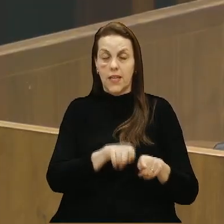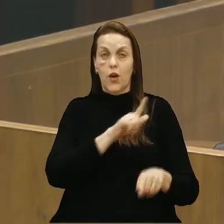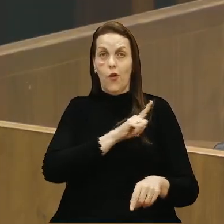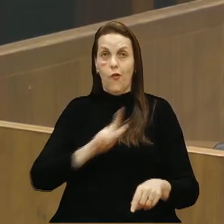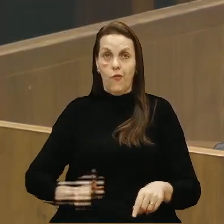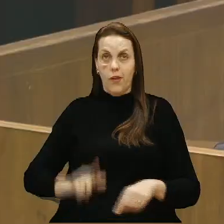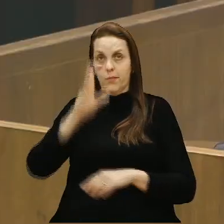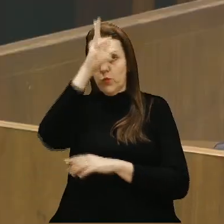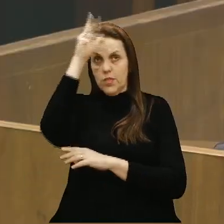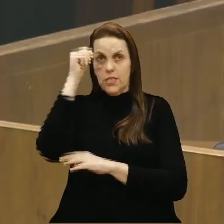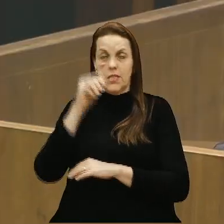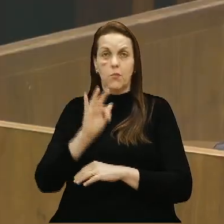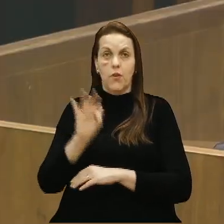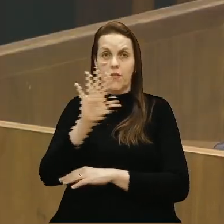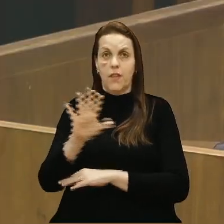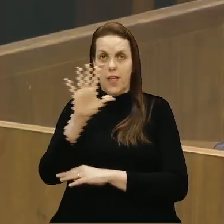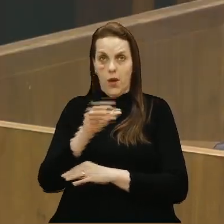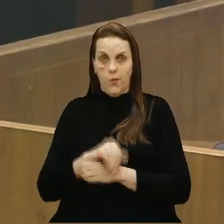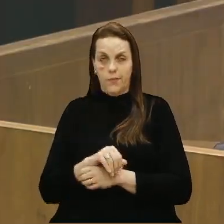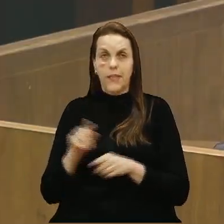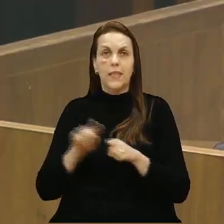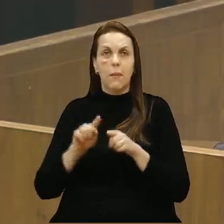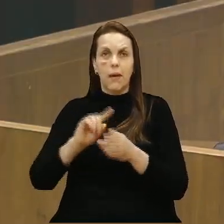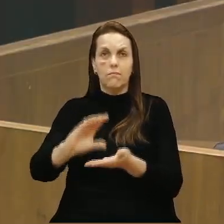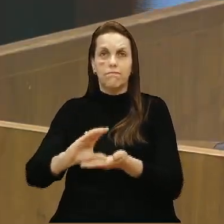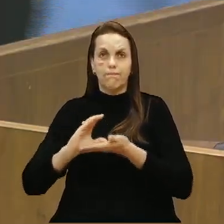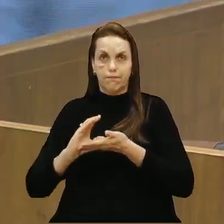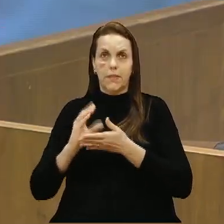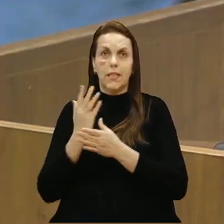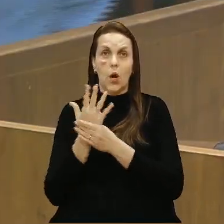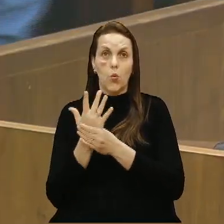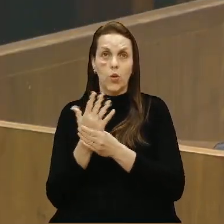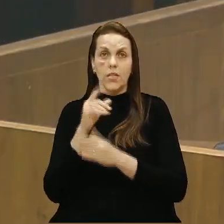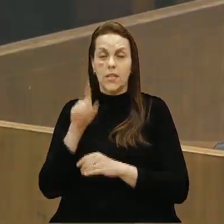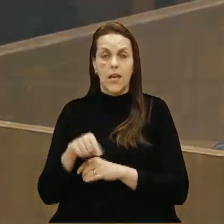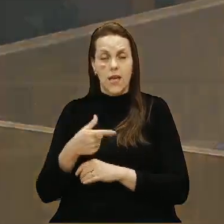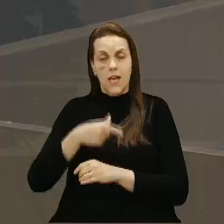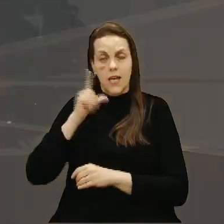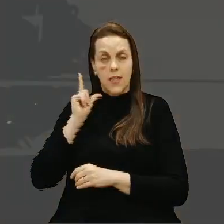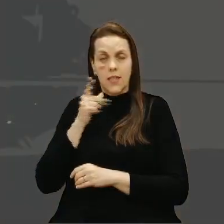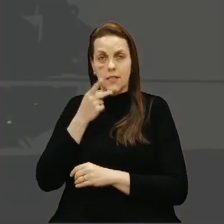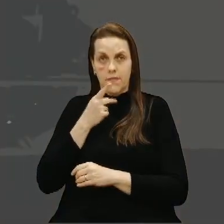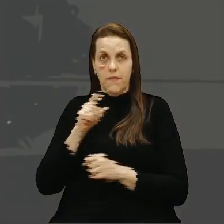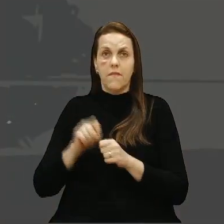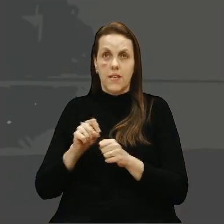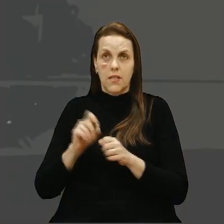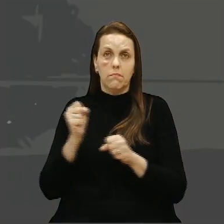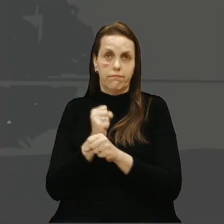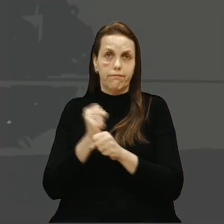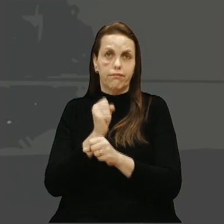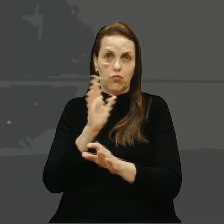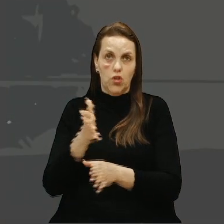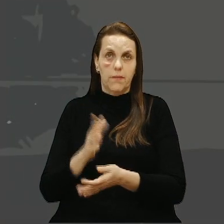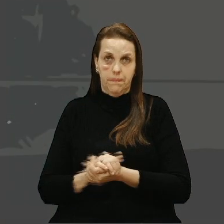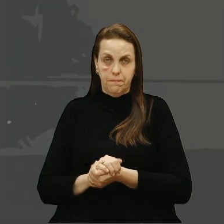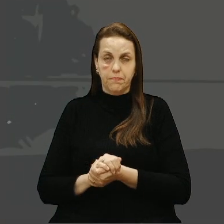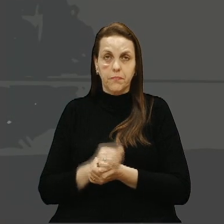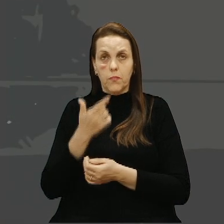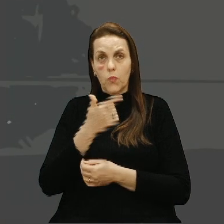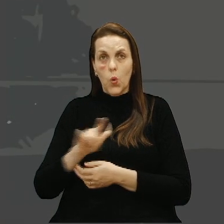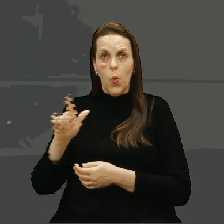O recurso do campus para a URGS, mencionado anteriormente, é considerado como em execução pela plataforma. O outro que está na